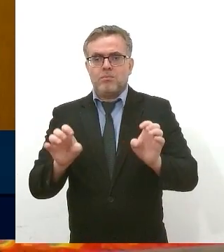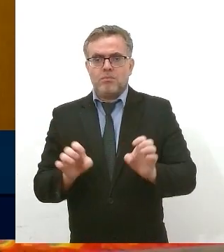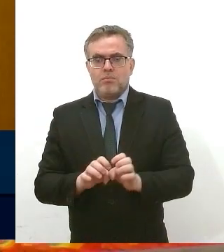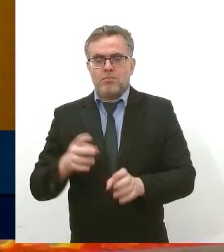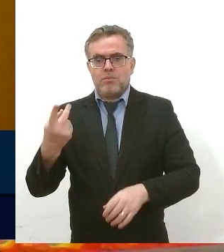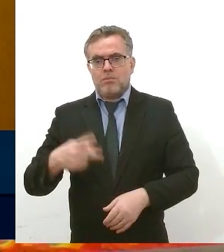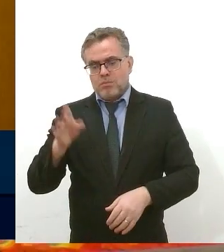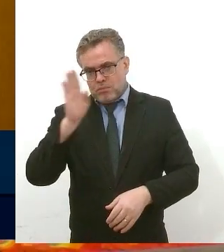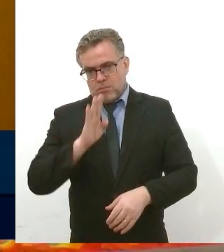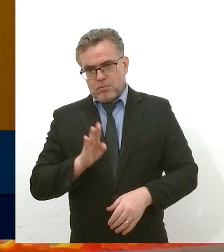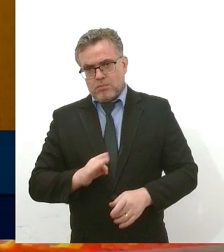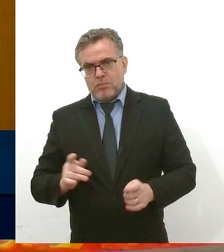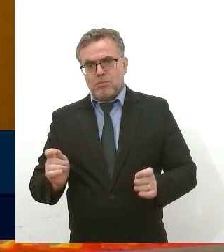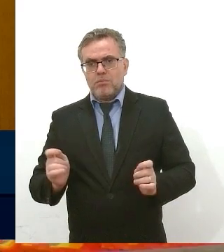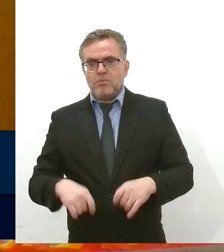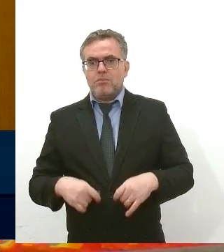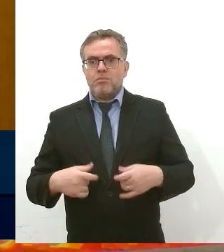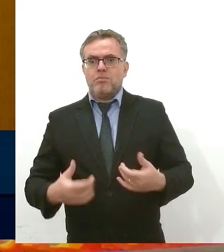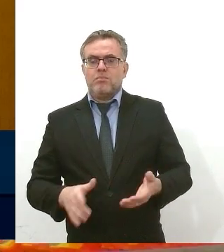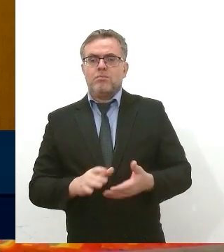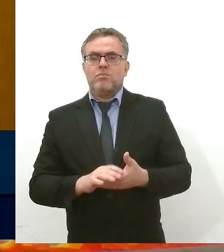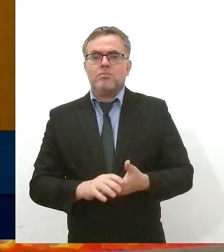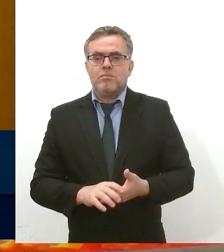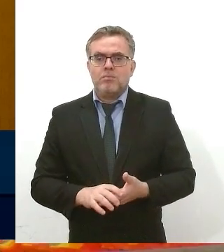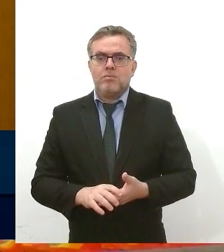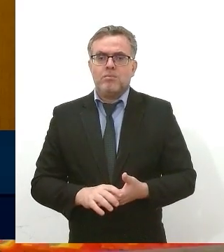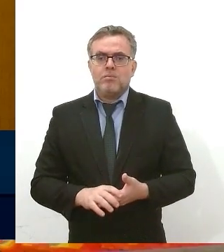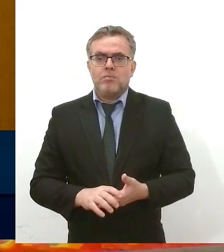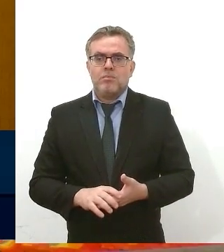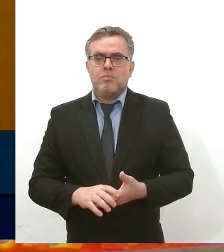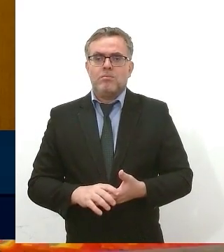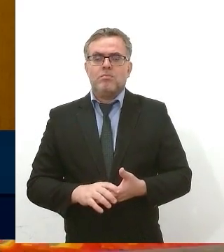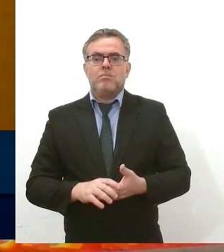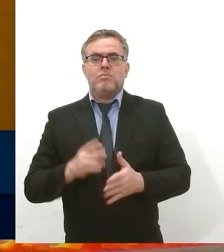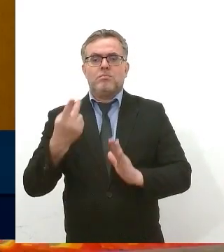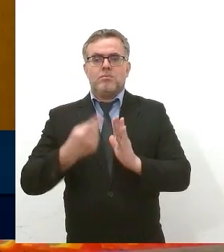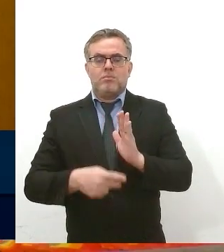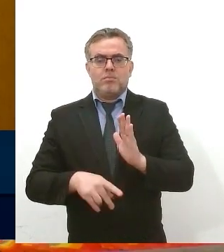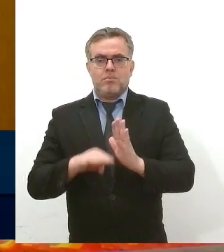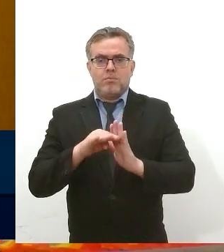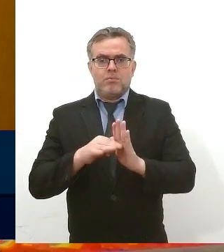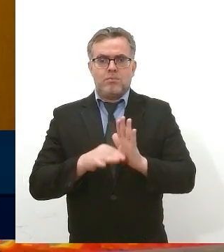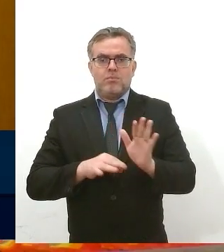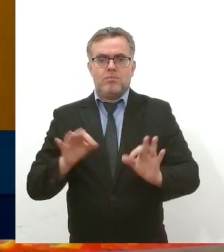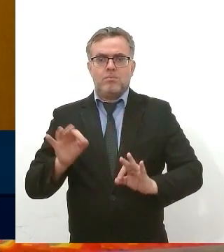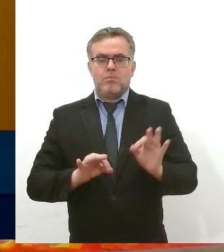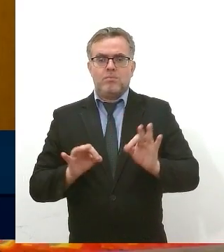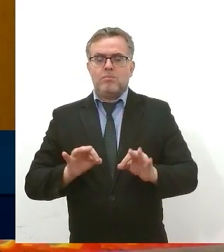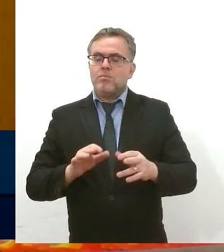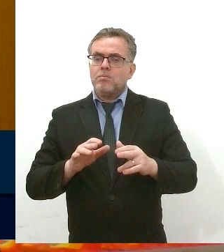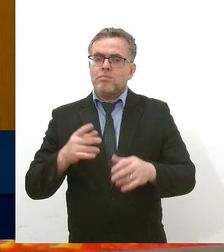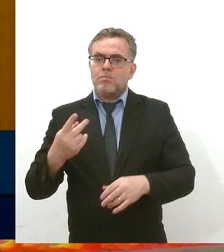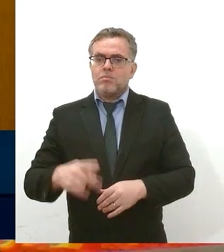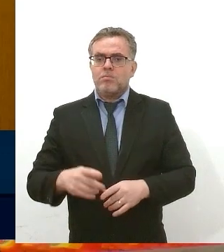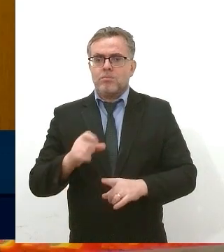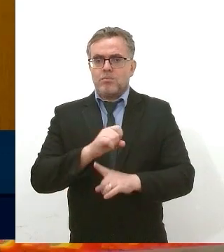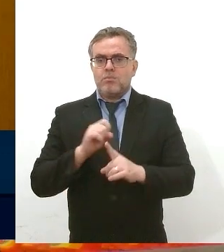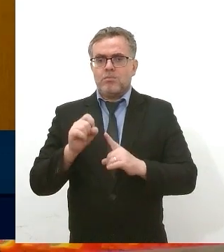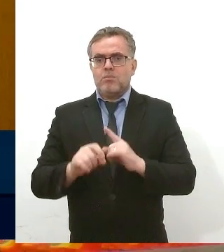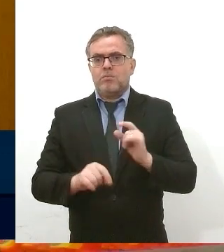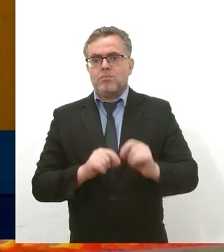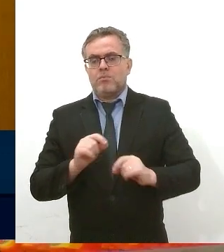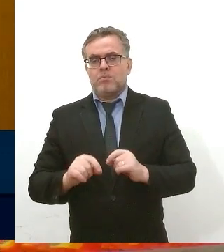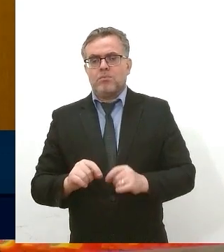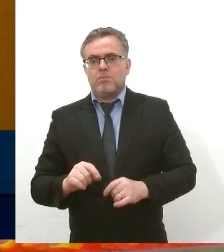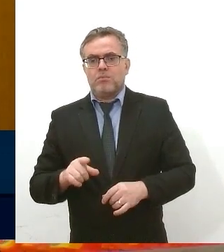um projeto social dominante. Então, é uma dor, né, saber que um jovem de 13